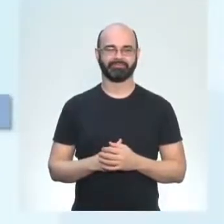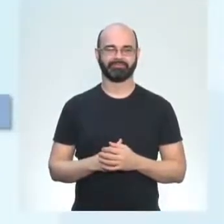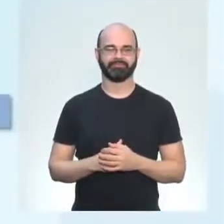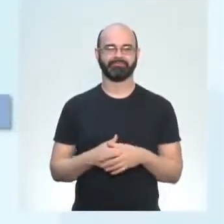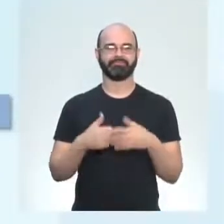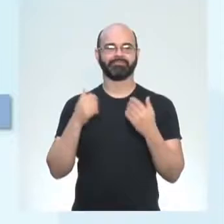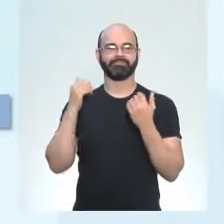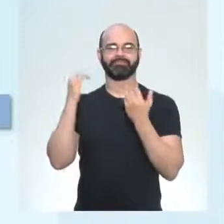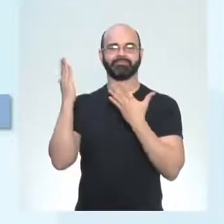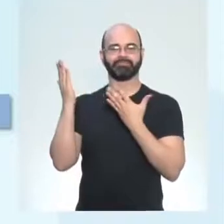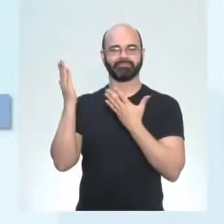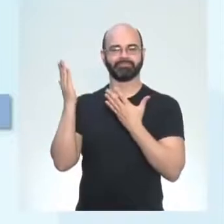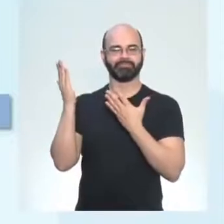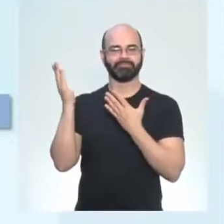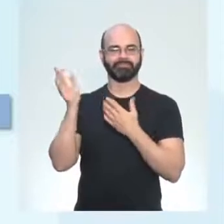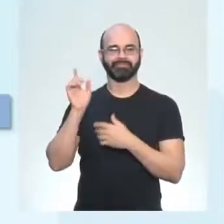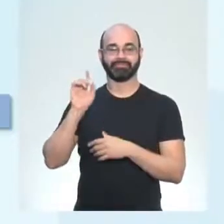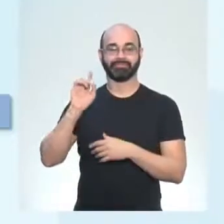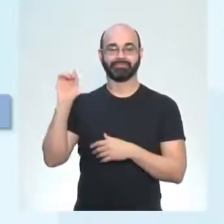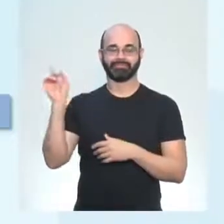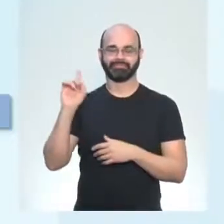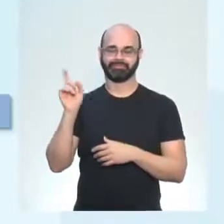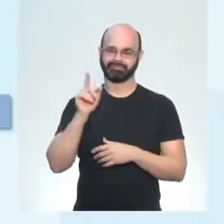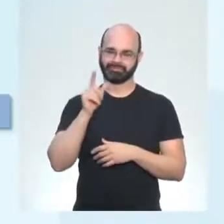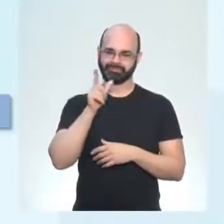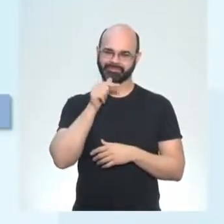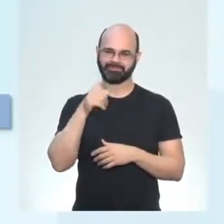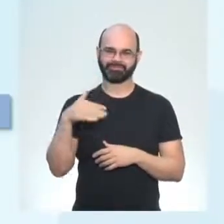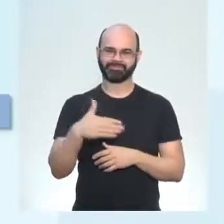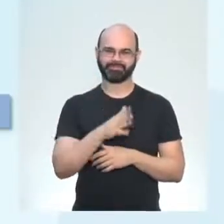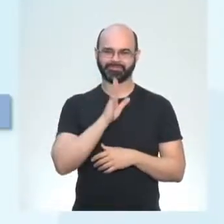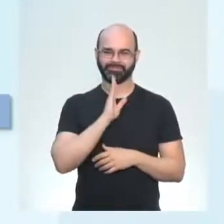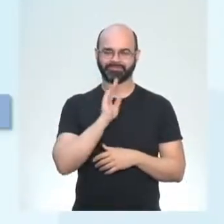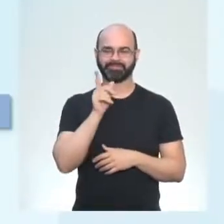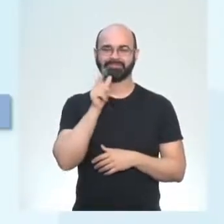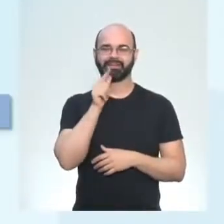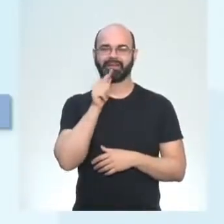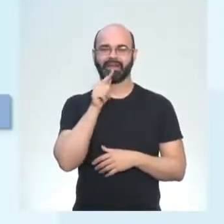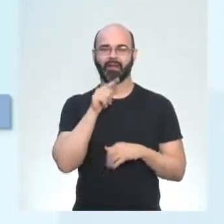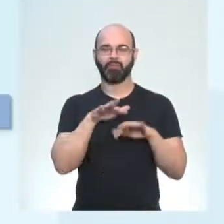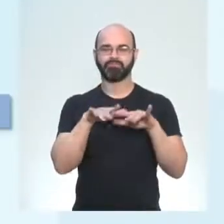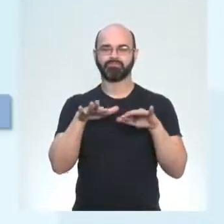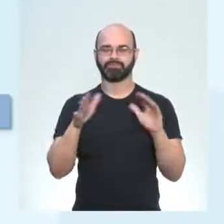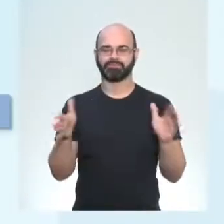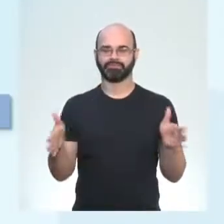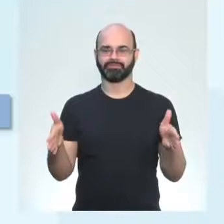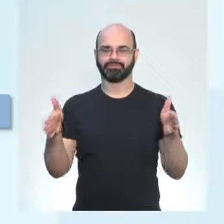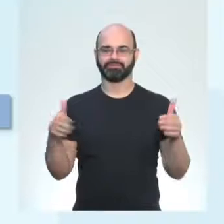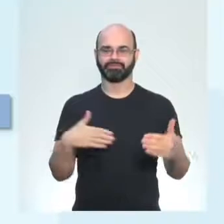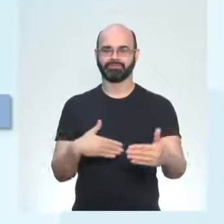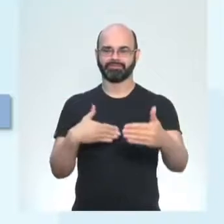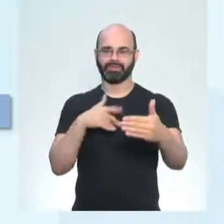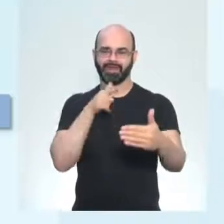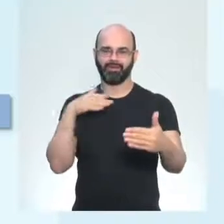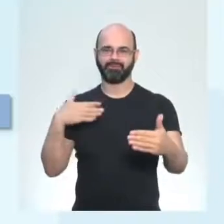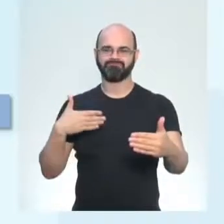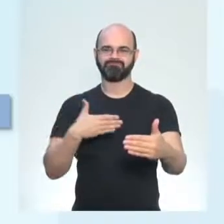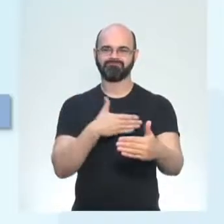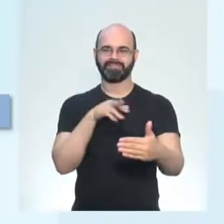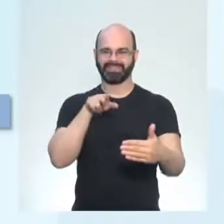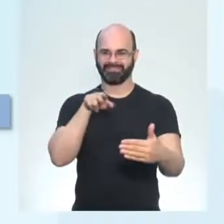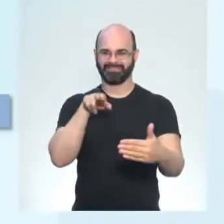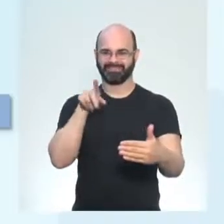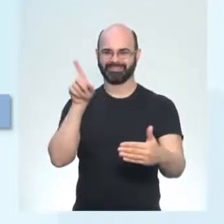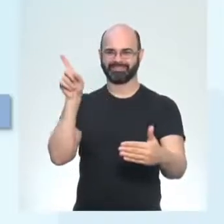tela? Nós temos um aquário, Jonas, desenhado aí, ó, e ele é do nosso Aprender Sempre, do 6º ano, volume 2, né? Tá